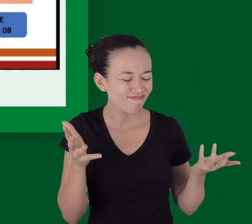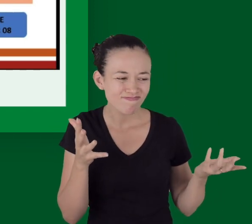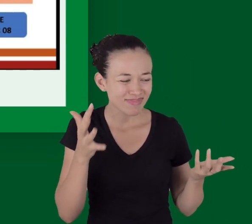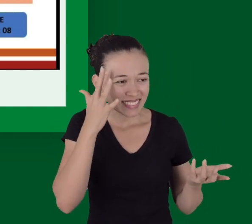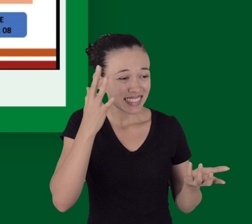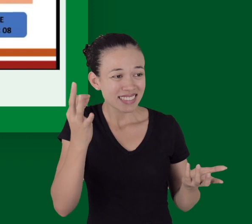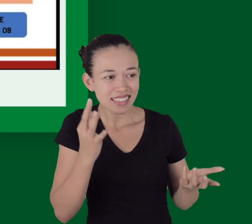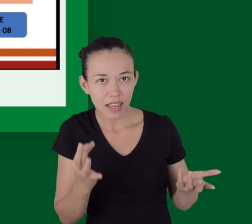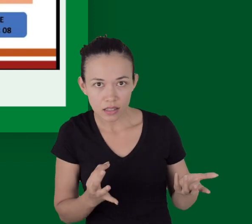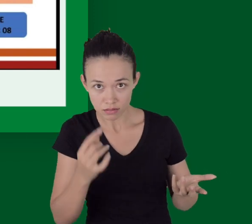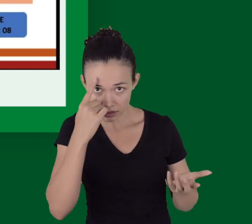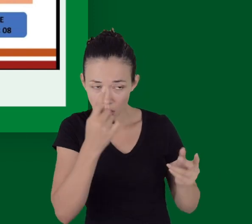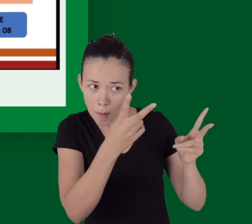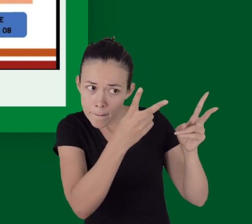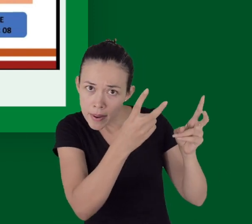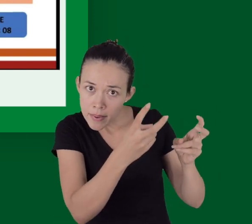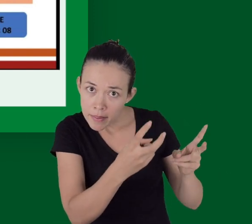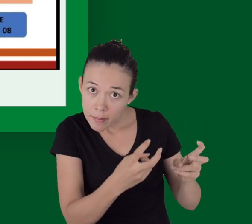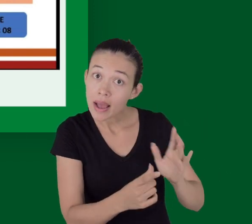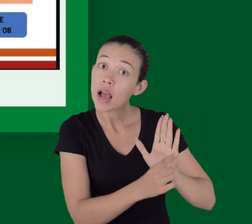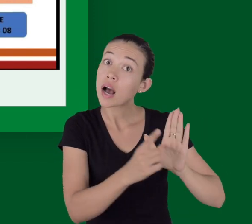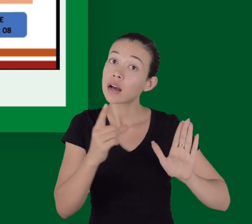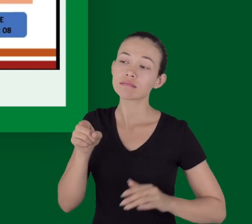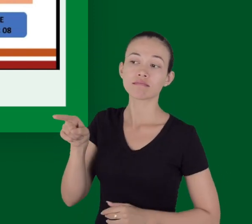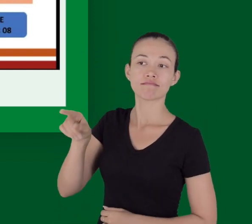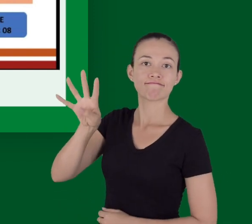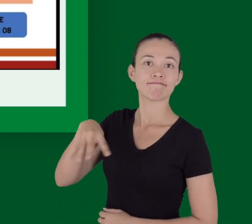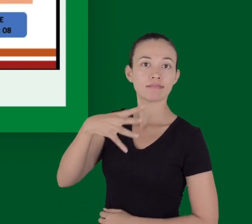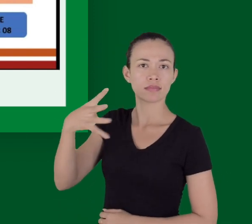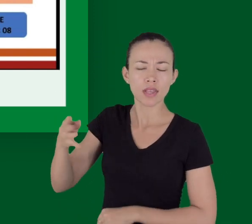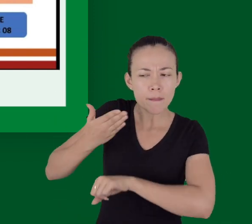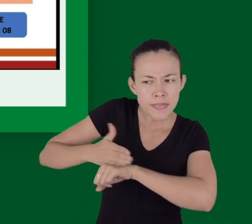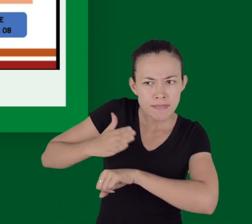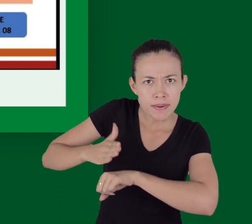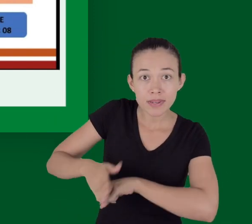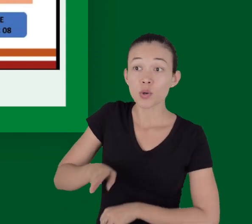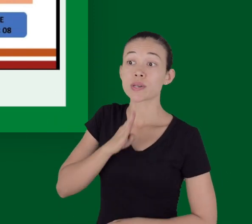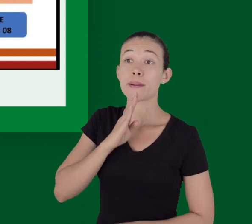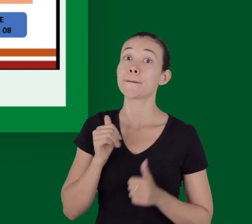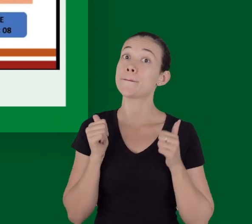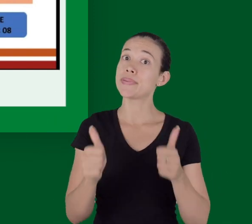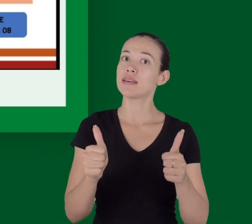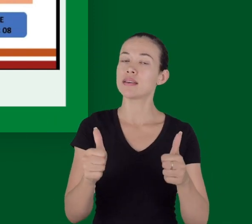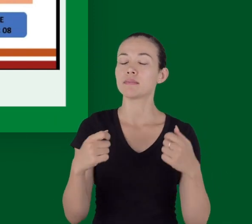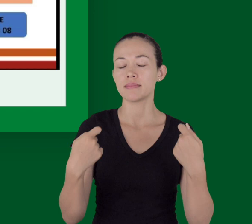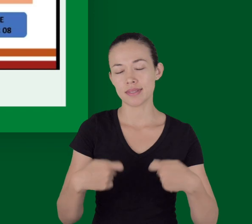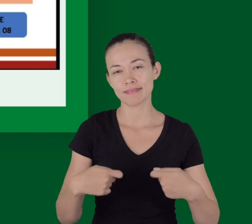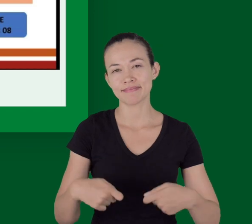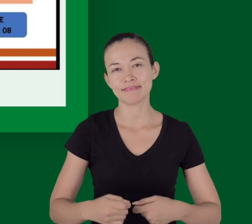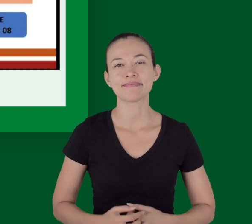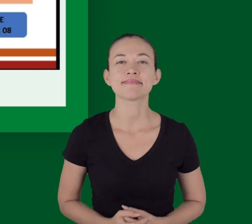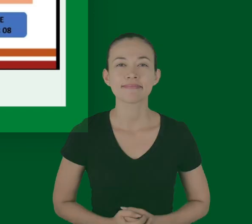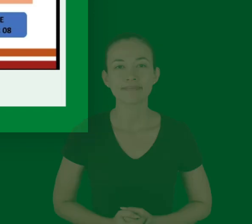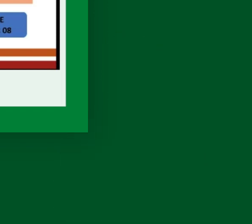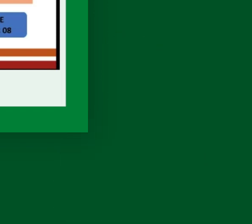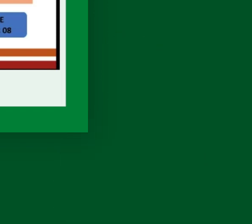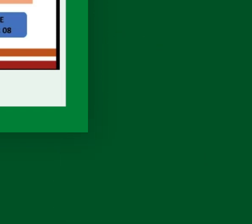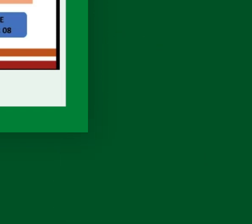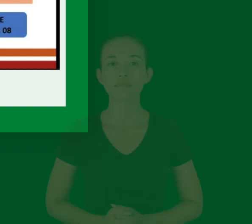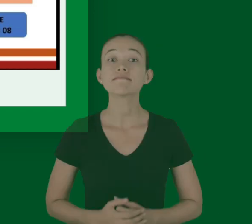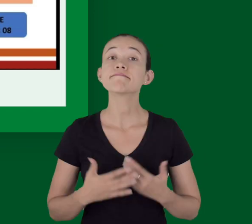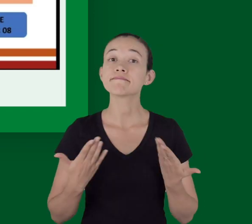o som de inteligência são aqueles pacientes que gemente, aquele paciente que mal balbucia alguma coisa.